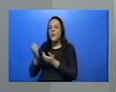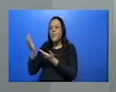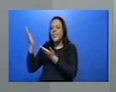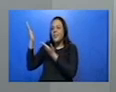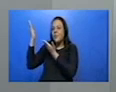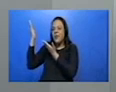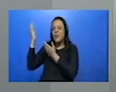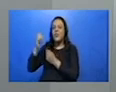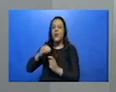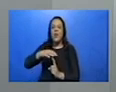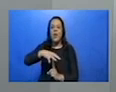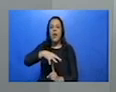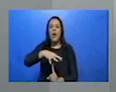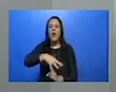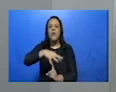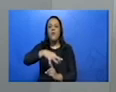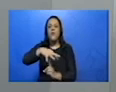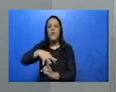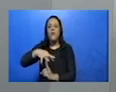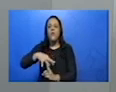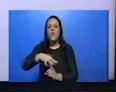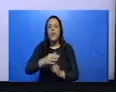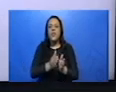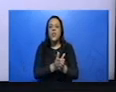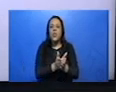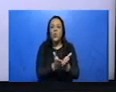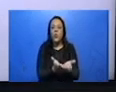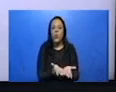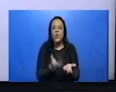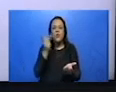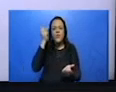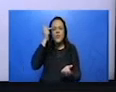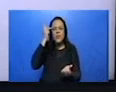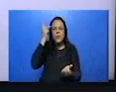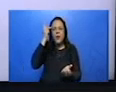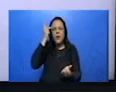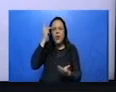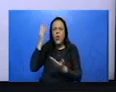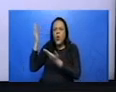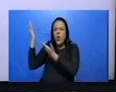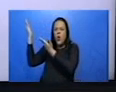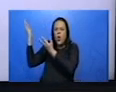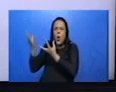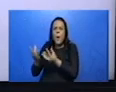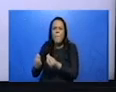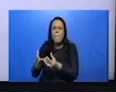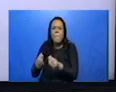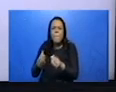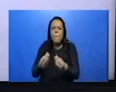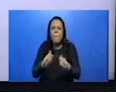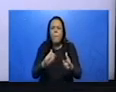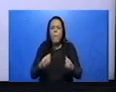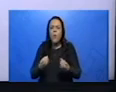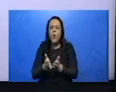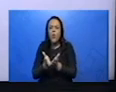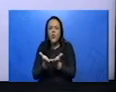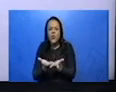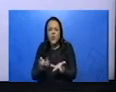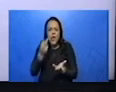da Bienal do Livro em São Paulo. Olha a quantidade de livros expostos e as pessoas